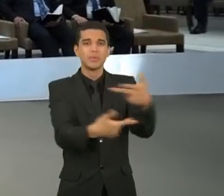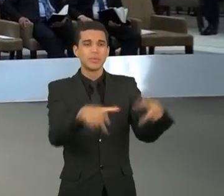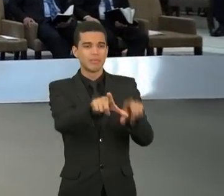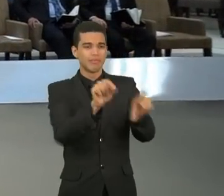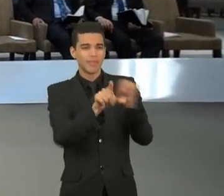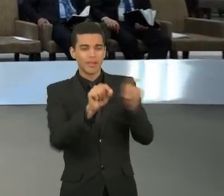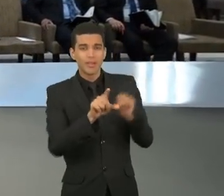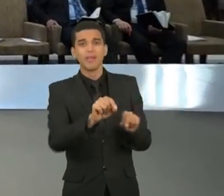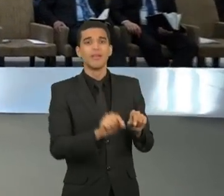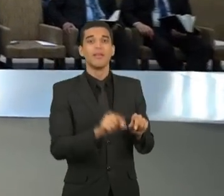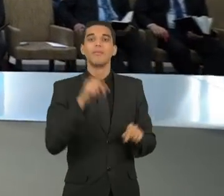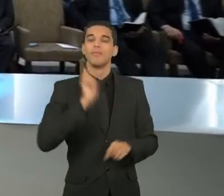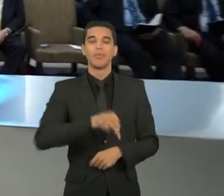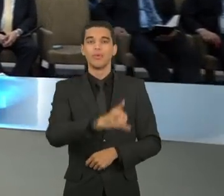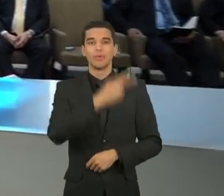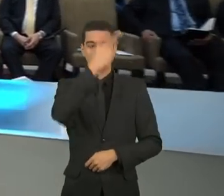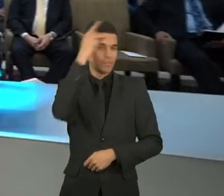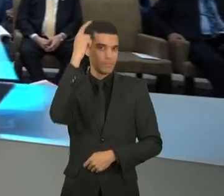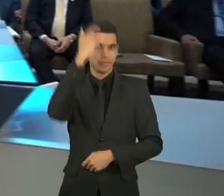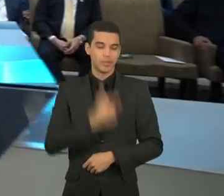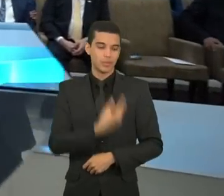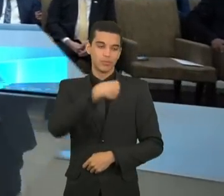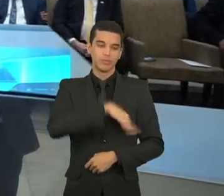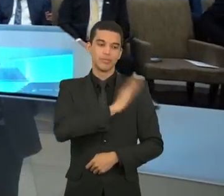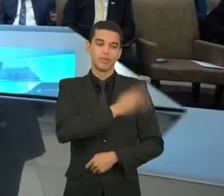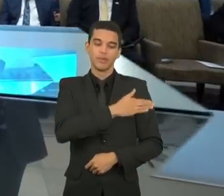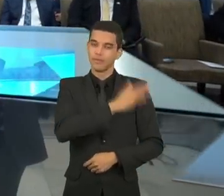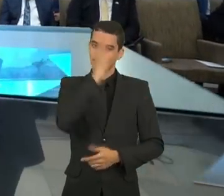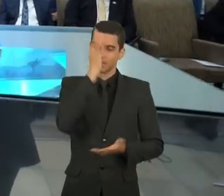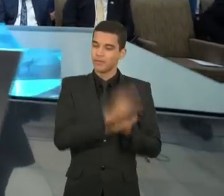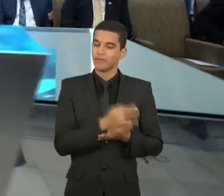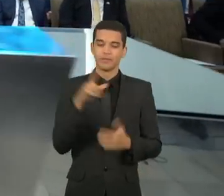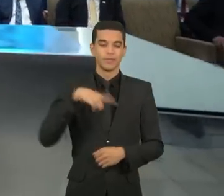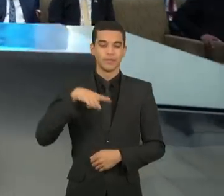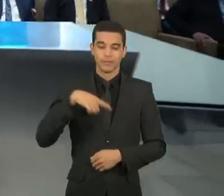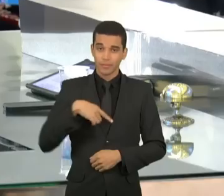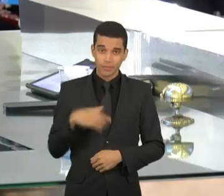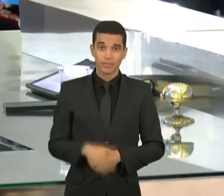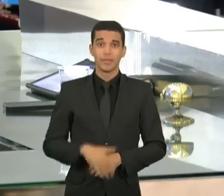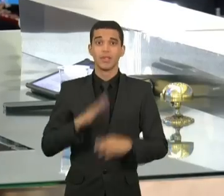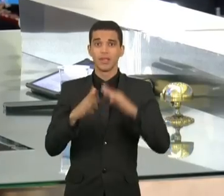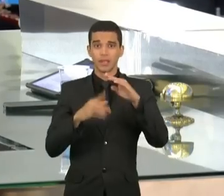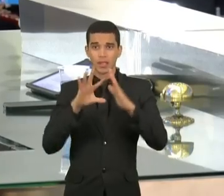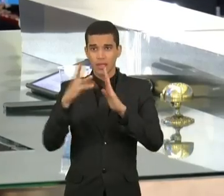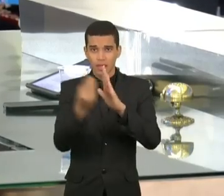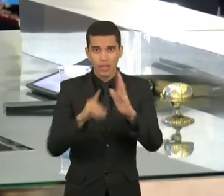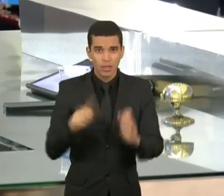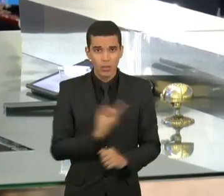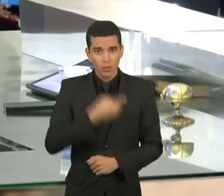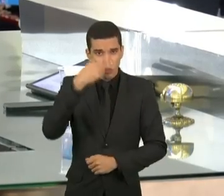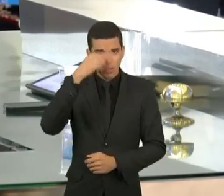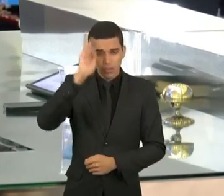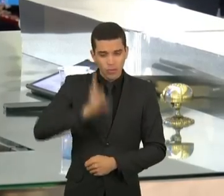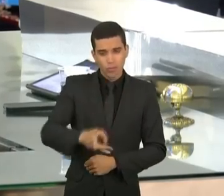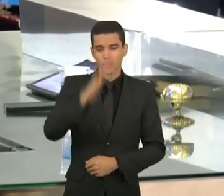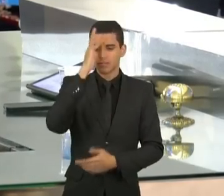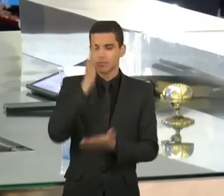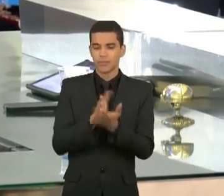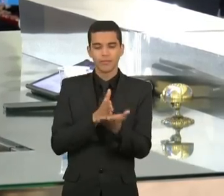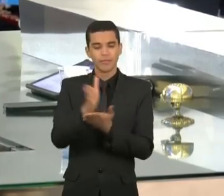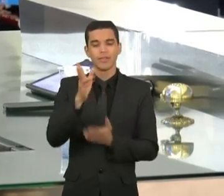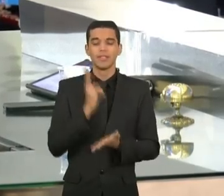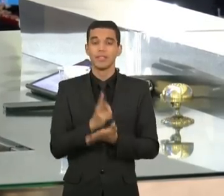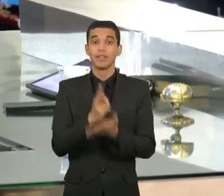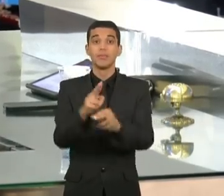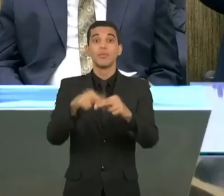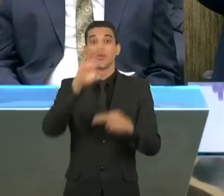no coração do homem. E quem vai acabar com a fé no coração da igreja? Ninguém, porque agora o Espírito